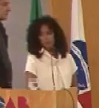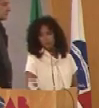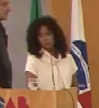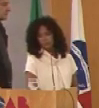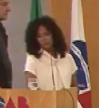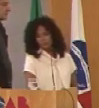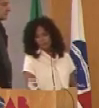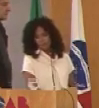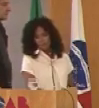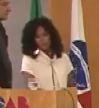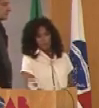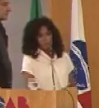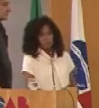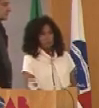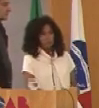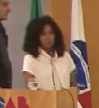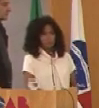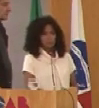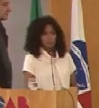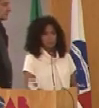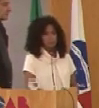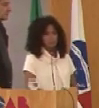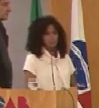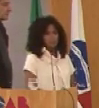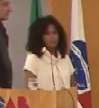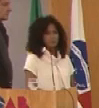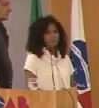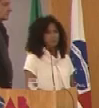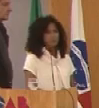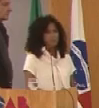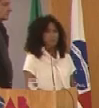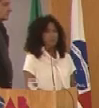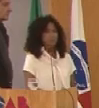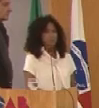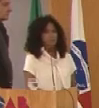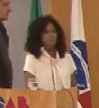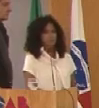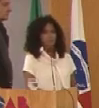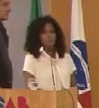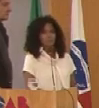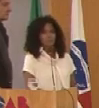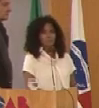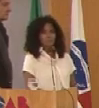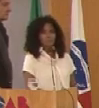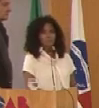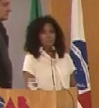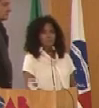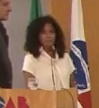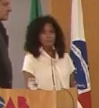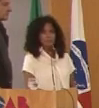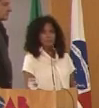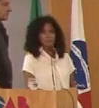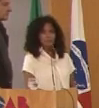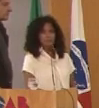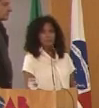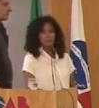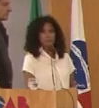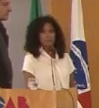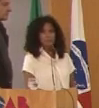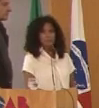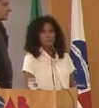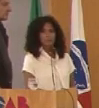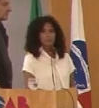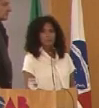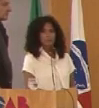comunicação são agredidos nas ruas, nas manifestações, porque os manifestantes sempre